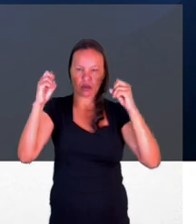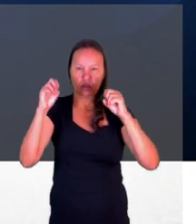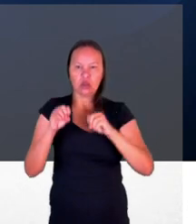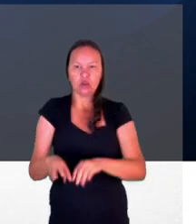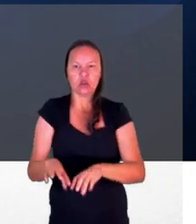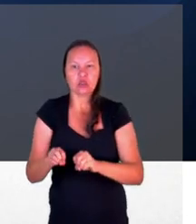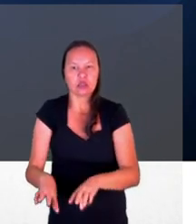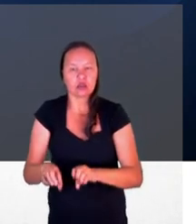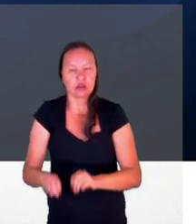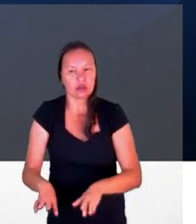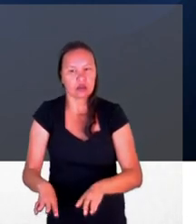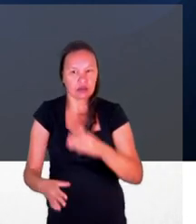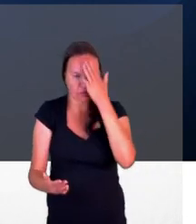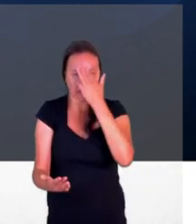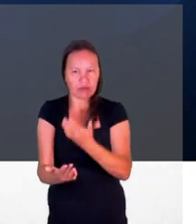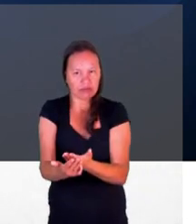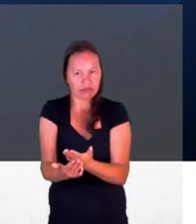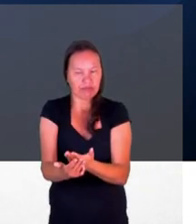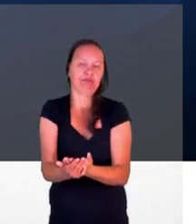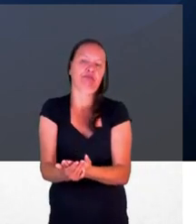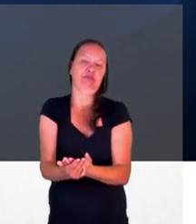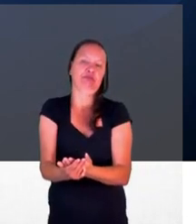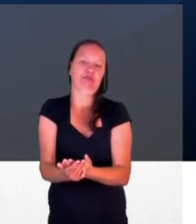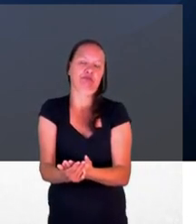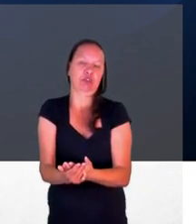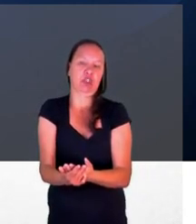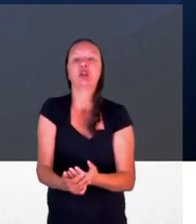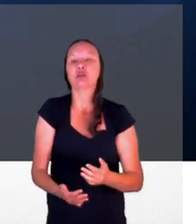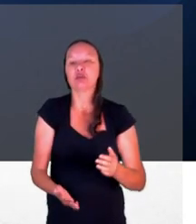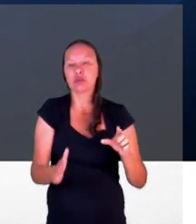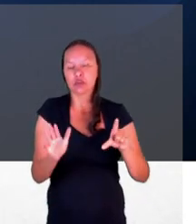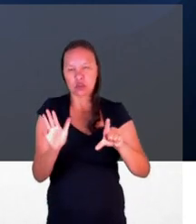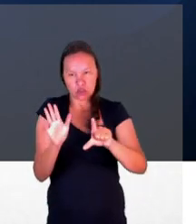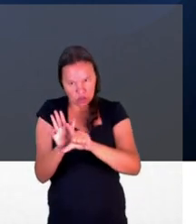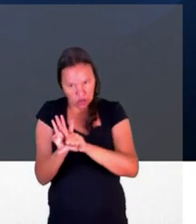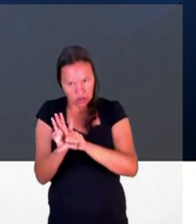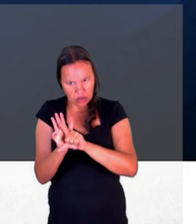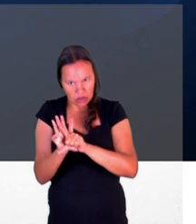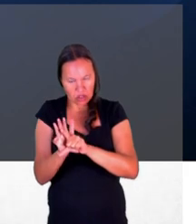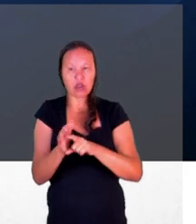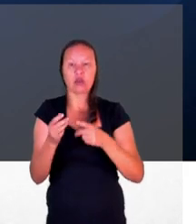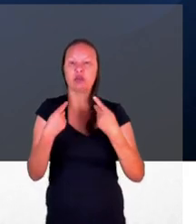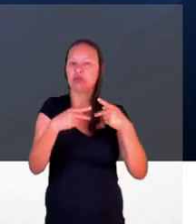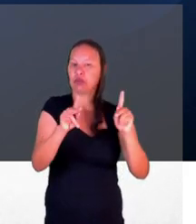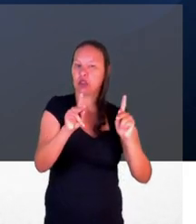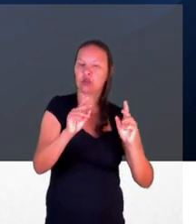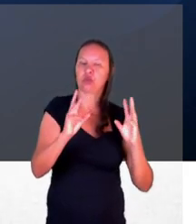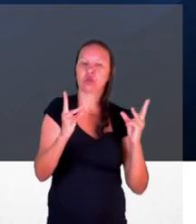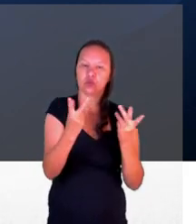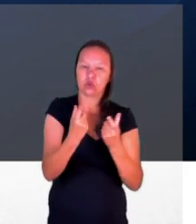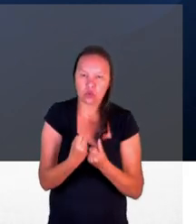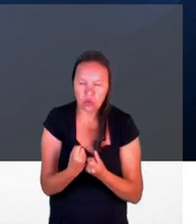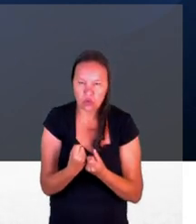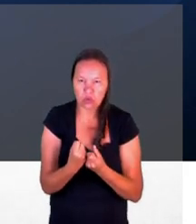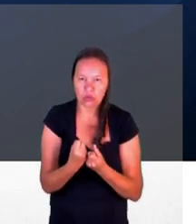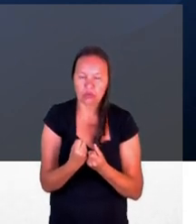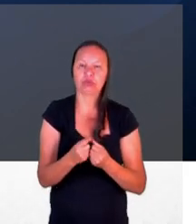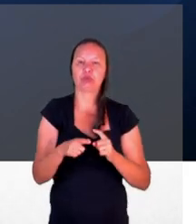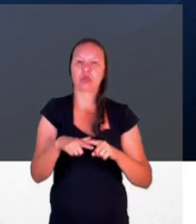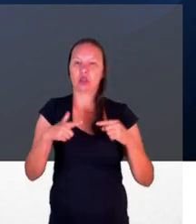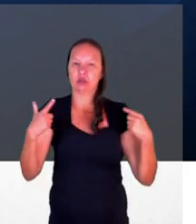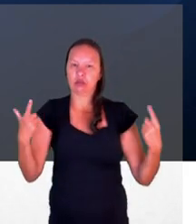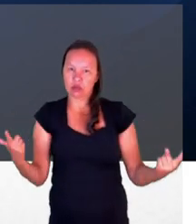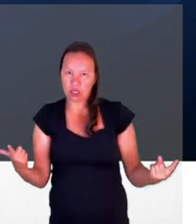influi na formação dos operadores do direito né em relação a essa questão definição Clara